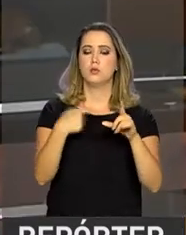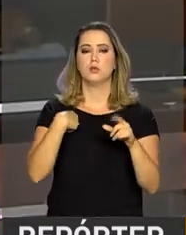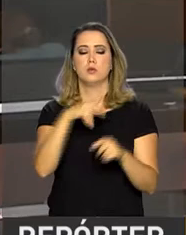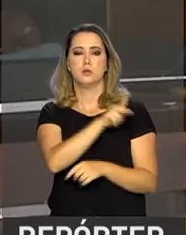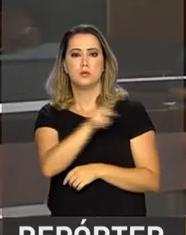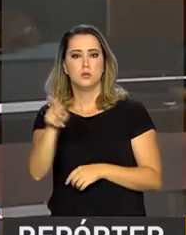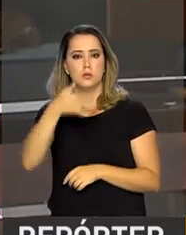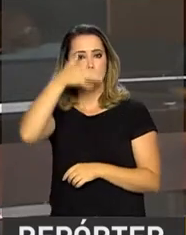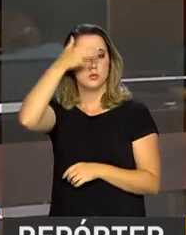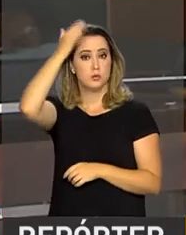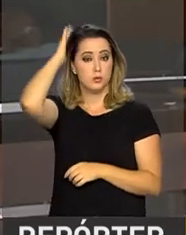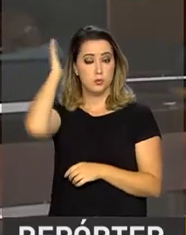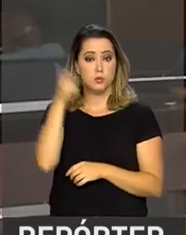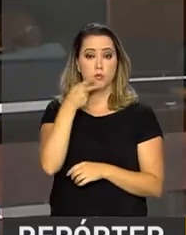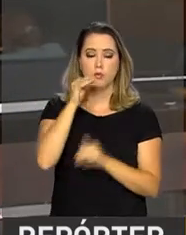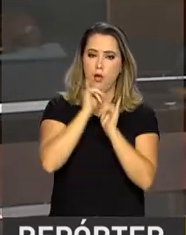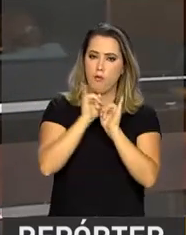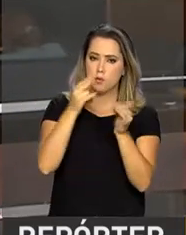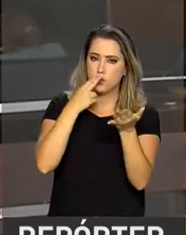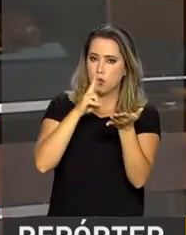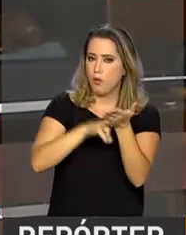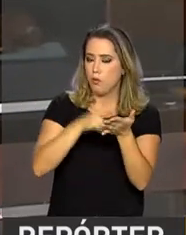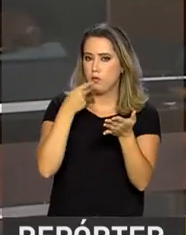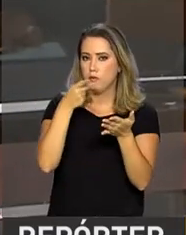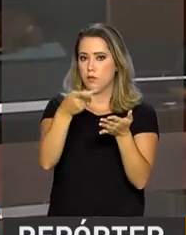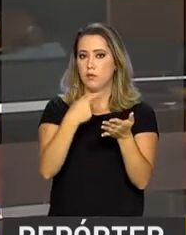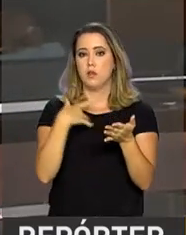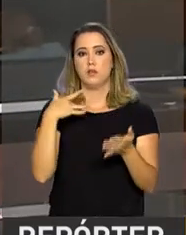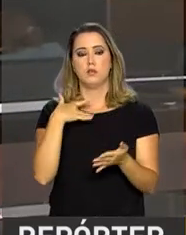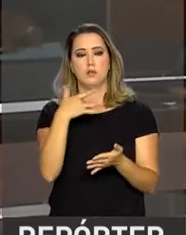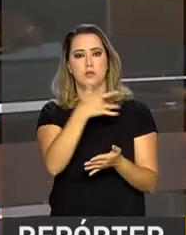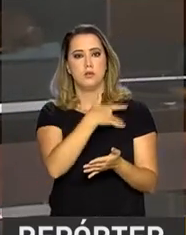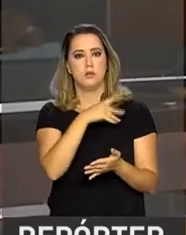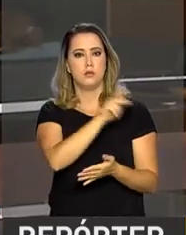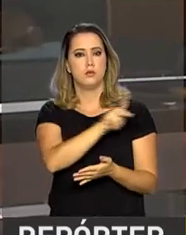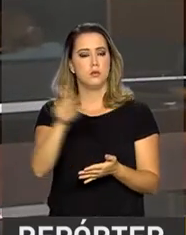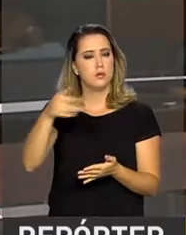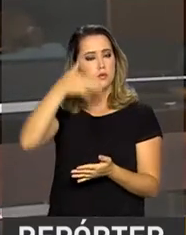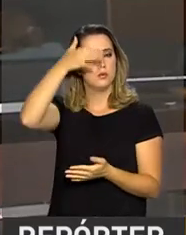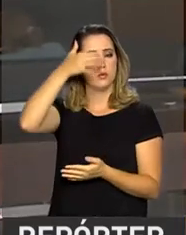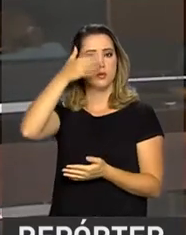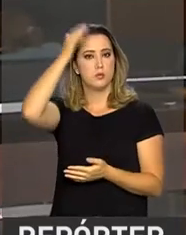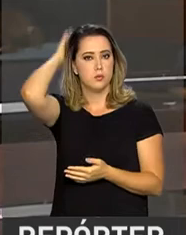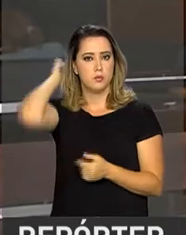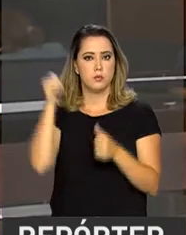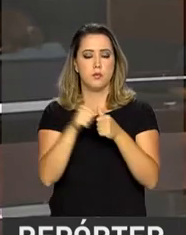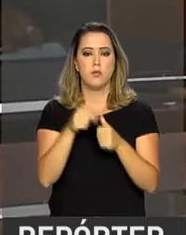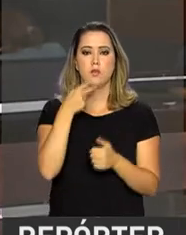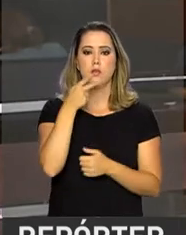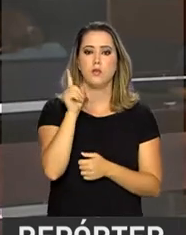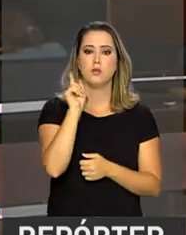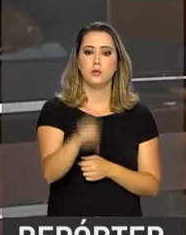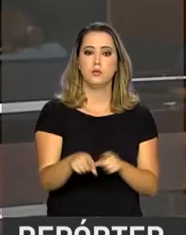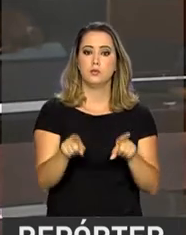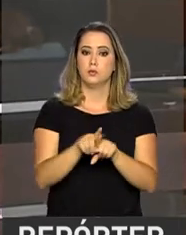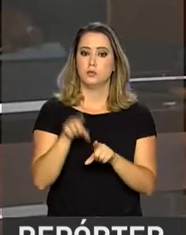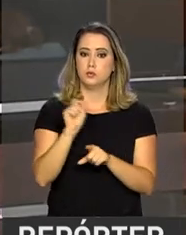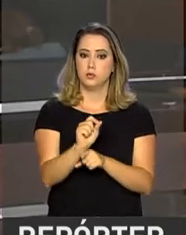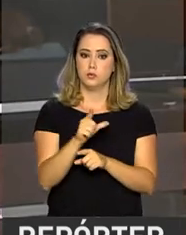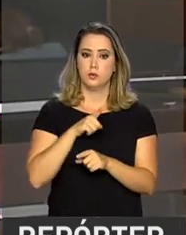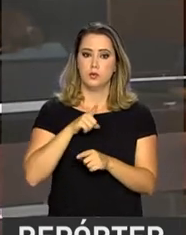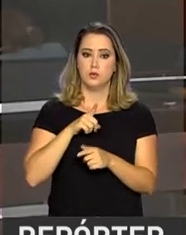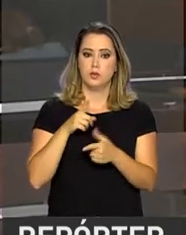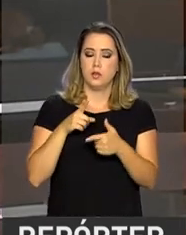publicou nota, agora há pouco, sobre o estado de saúde do presidente Michel Temer. Segundo a nota, o presidente Michel Temer teve